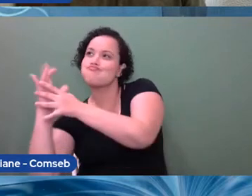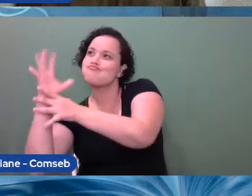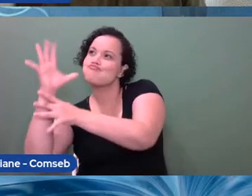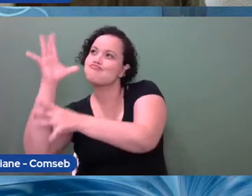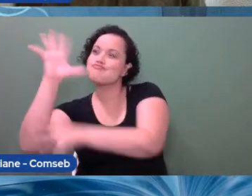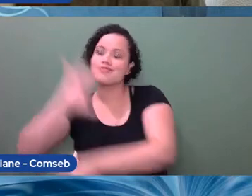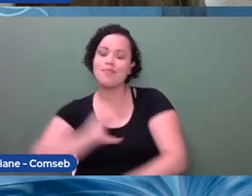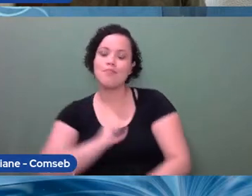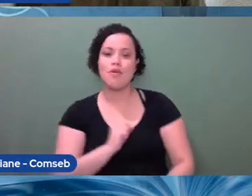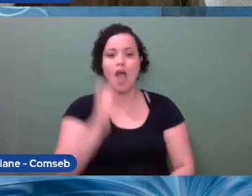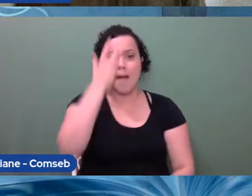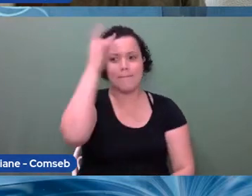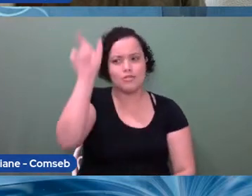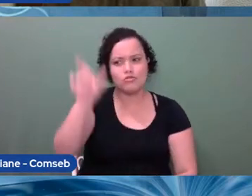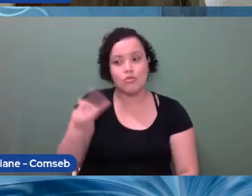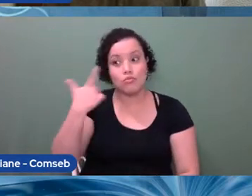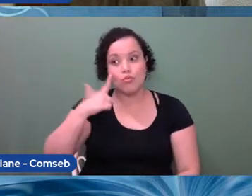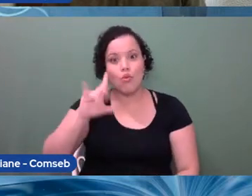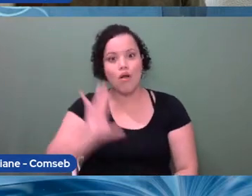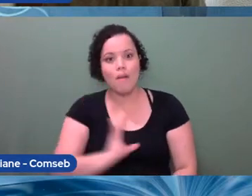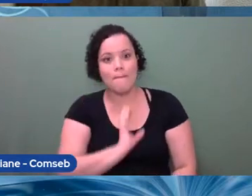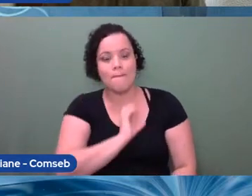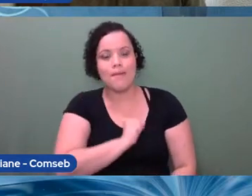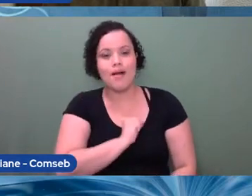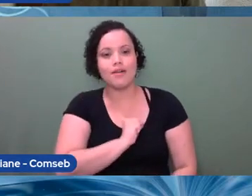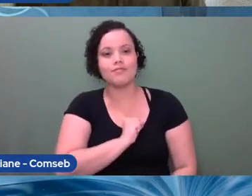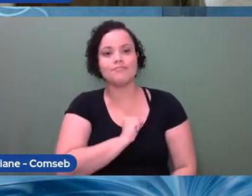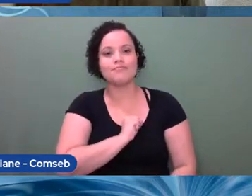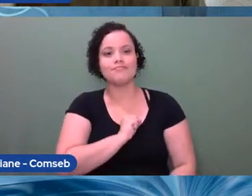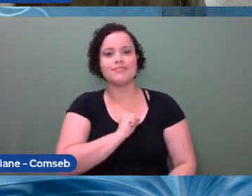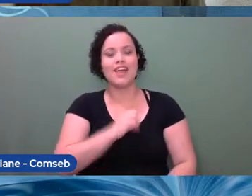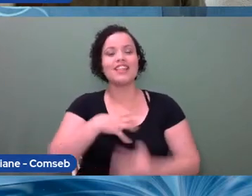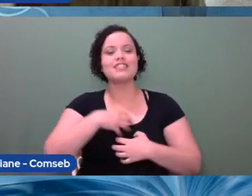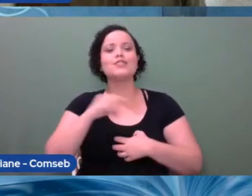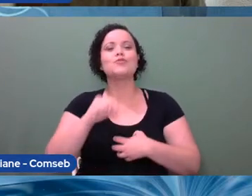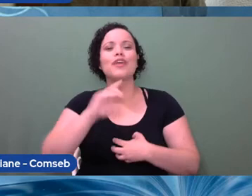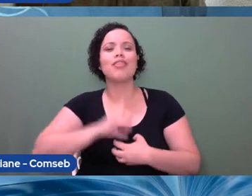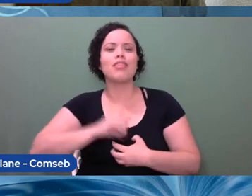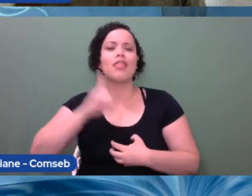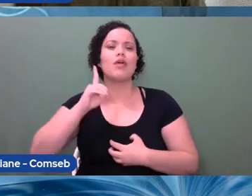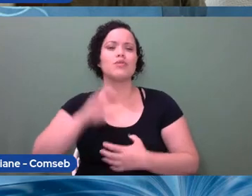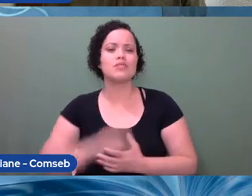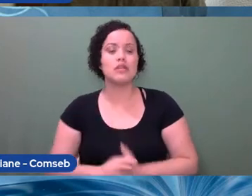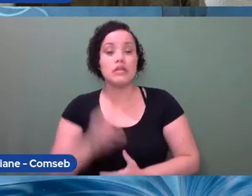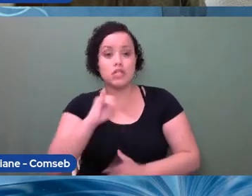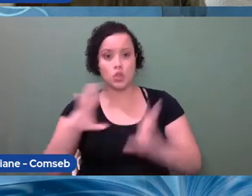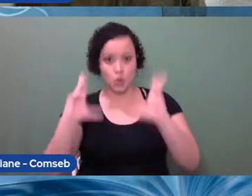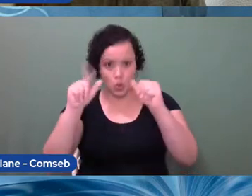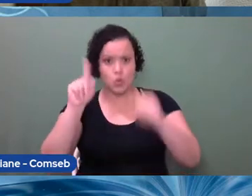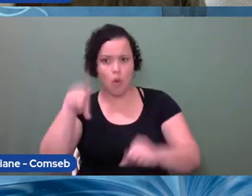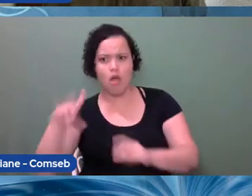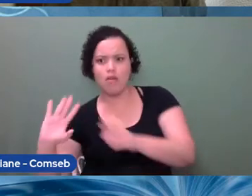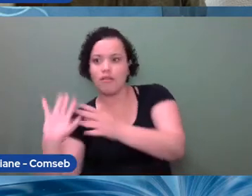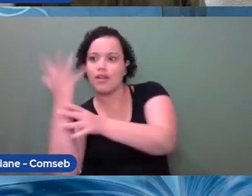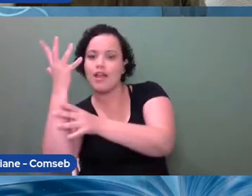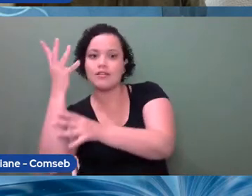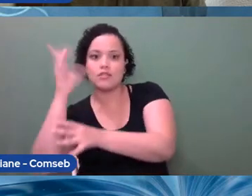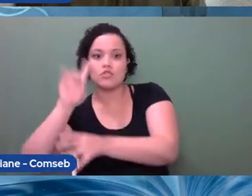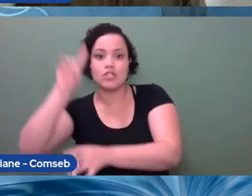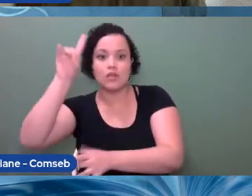quem consegue amar, é nascido de Deus. Então, ou seja, se tudo é criação de Deus, o amor está em